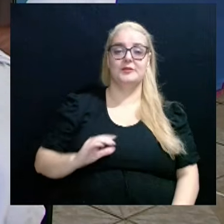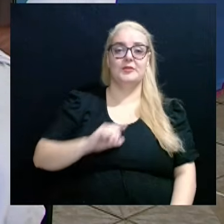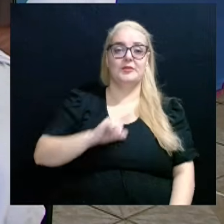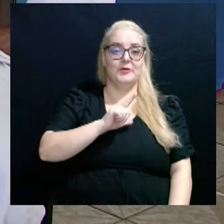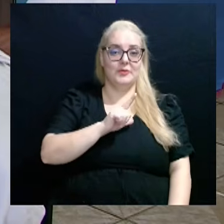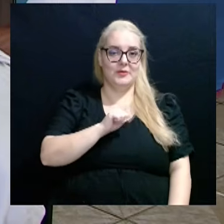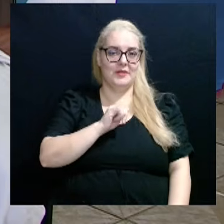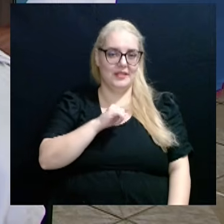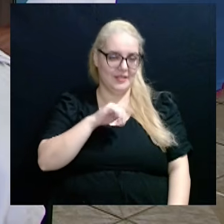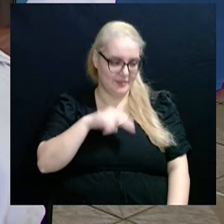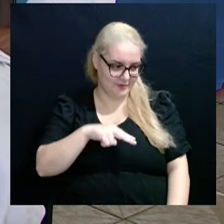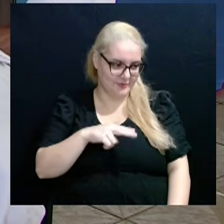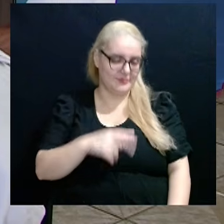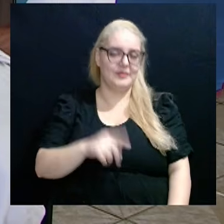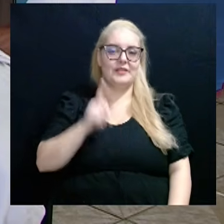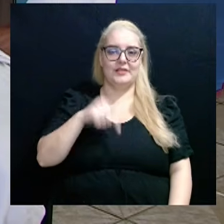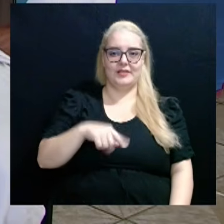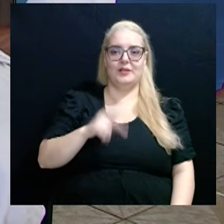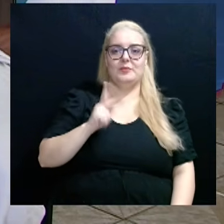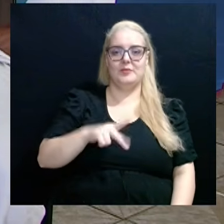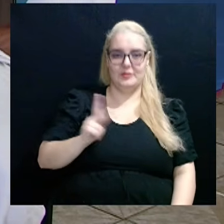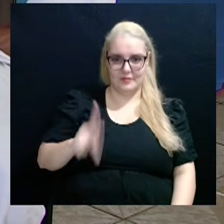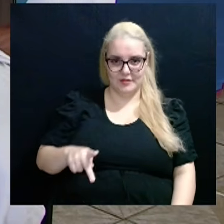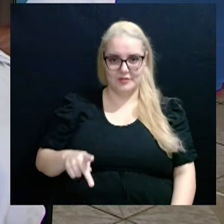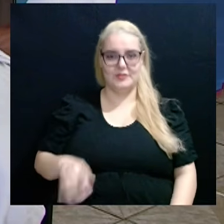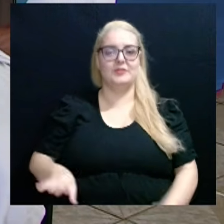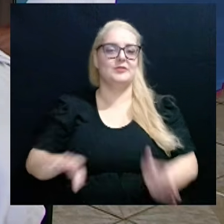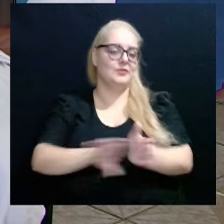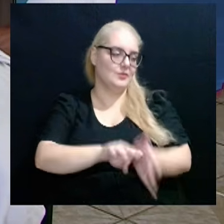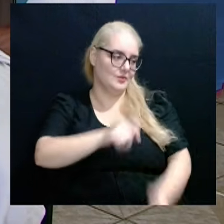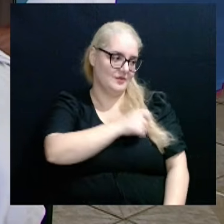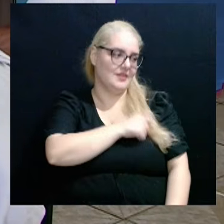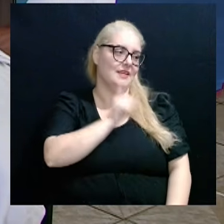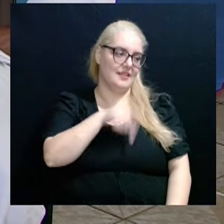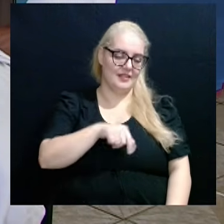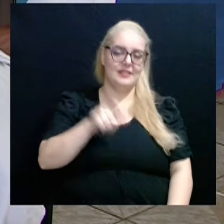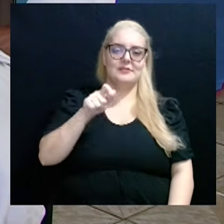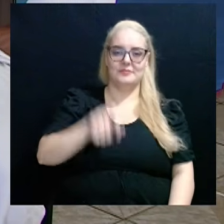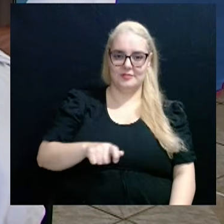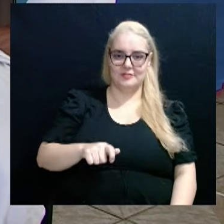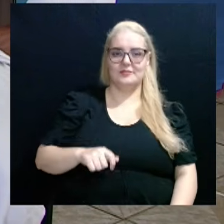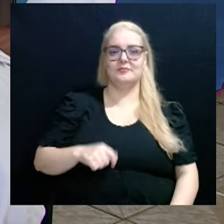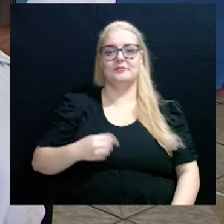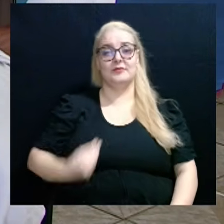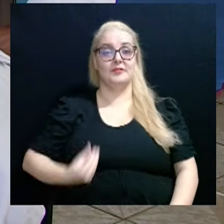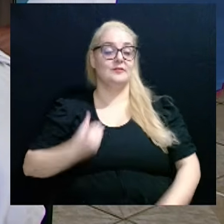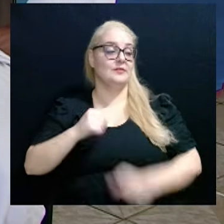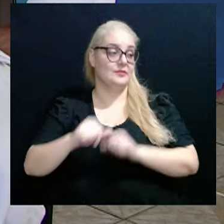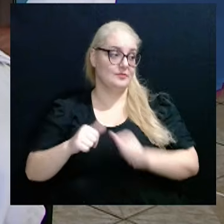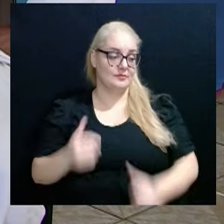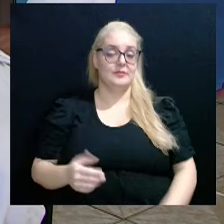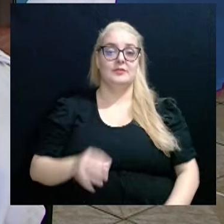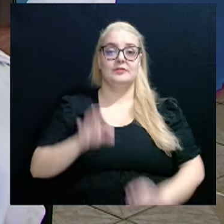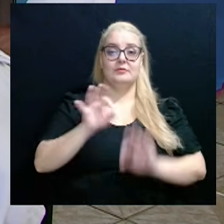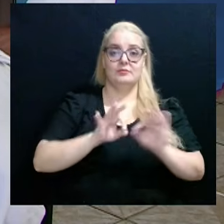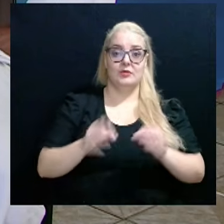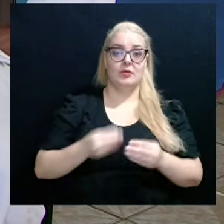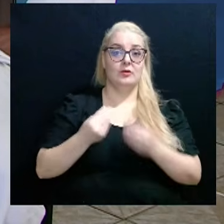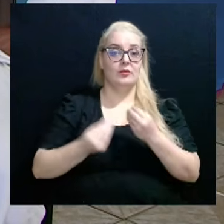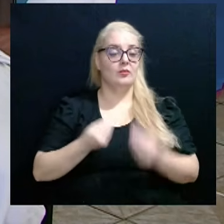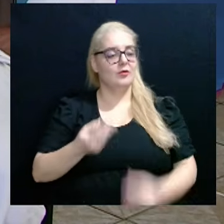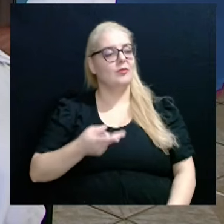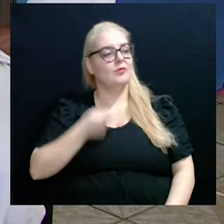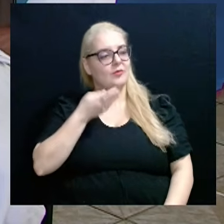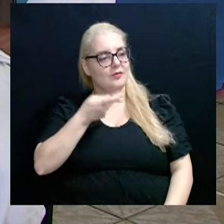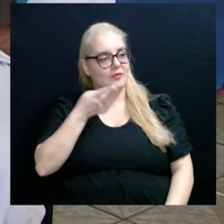do projeto, chegou como aluno e é uma dessas pessoas que teve a vida transformada por meio do projeto. Conta um pouquinho pra gente, Lion, então, da